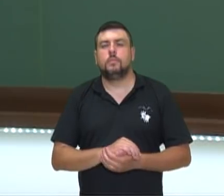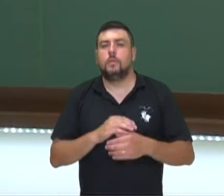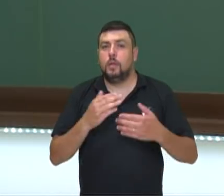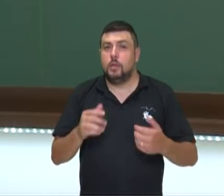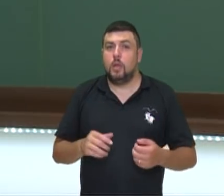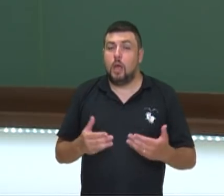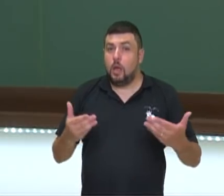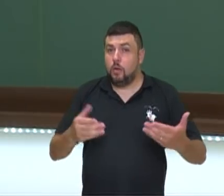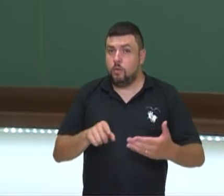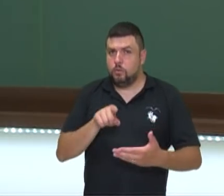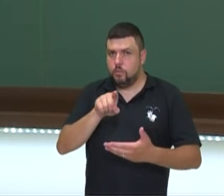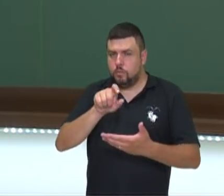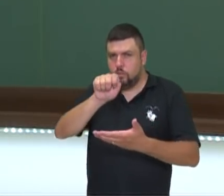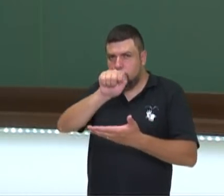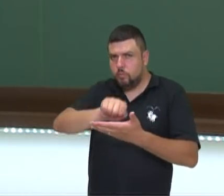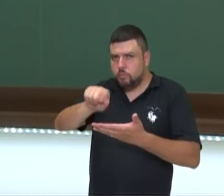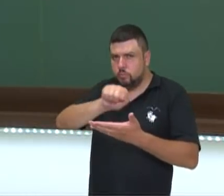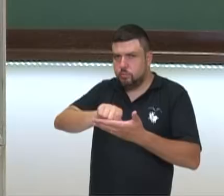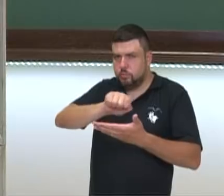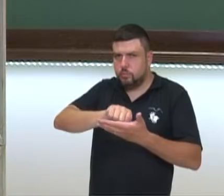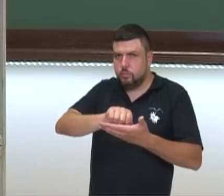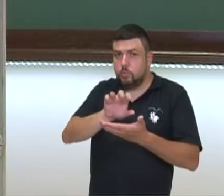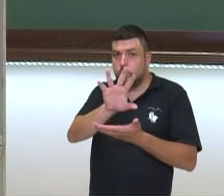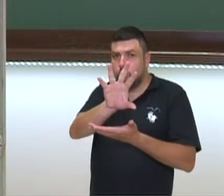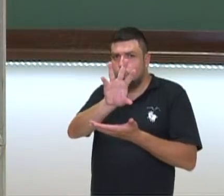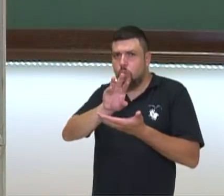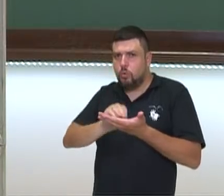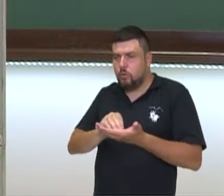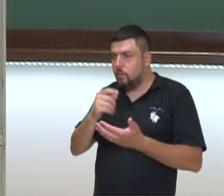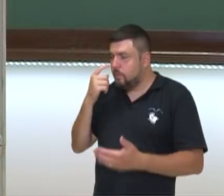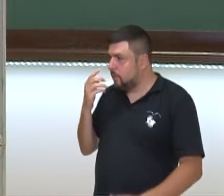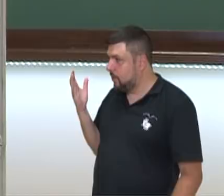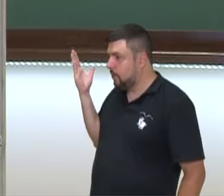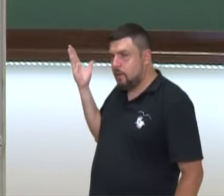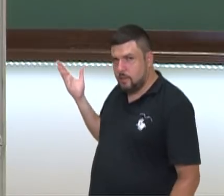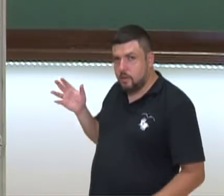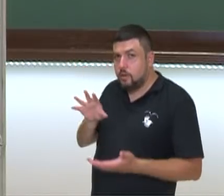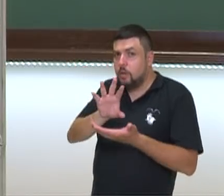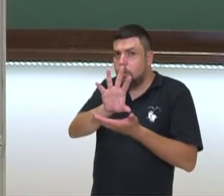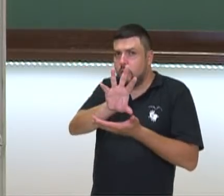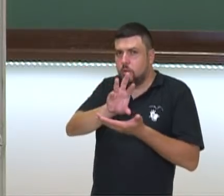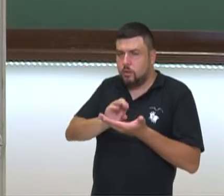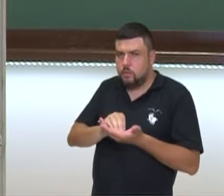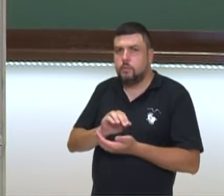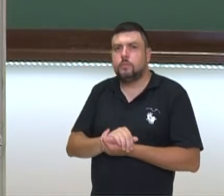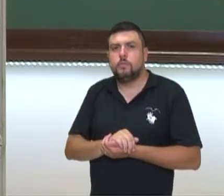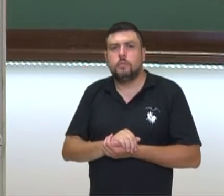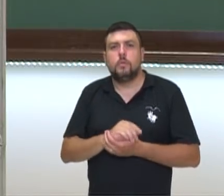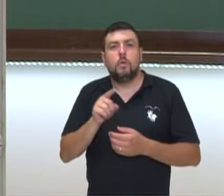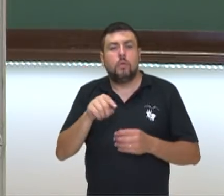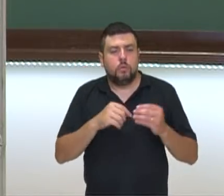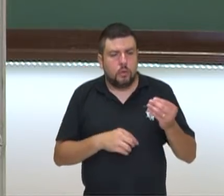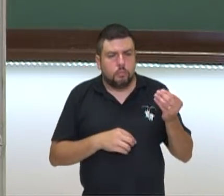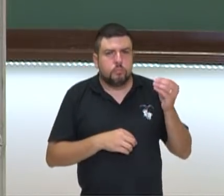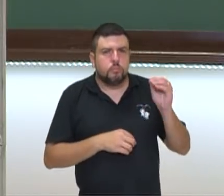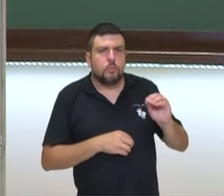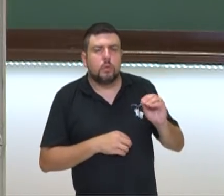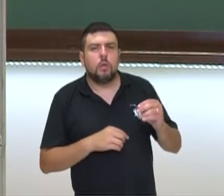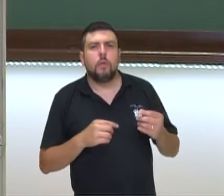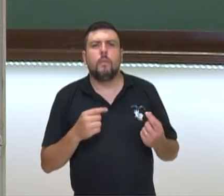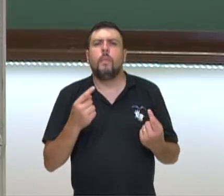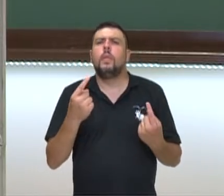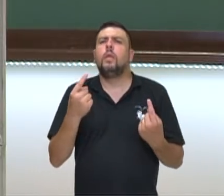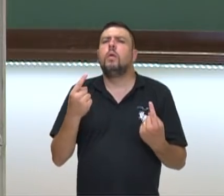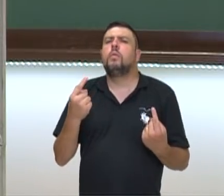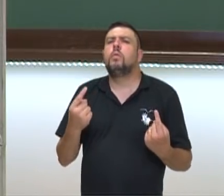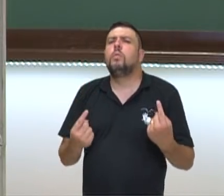vocês escrevam no caderno de vocês, né, porque como, ou vocês botem parênteses, escrevem na frente, marcam X como achar melhor. Qual dessas formas